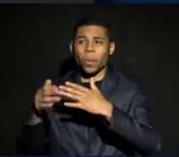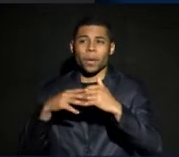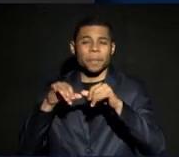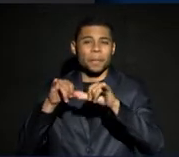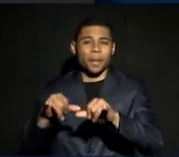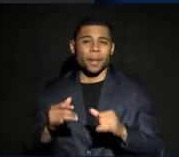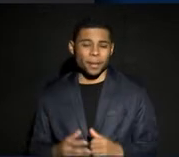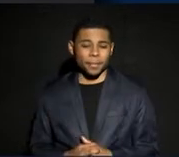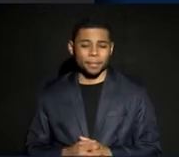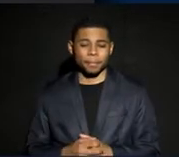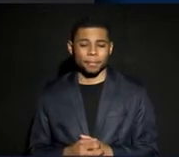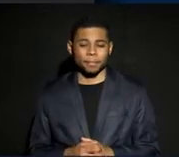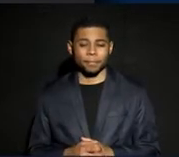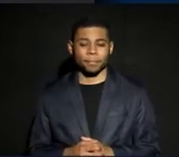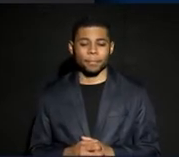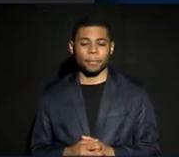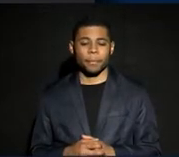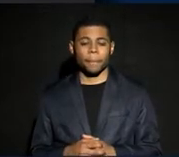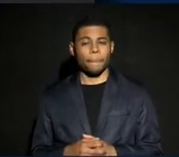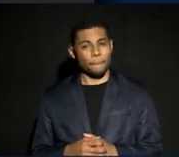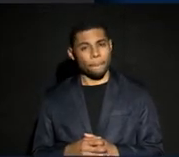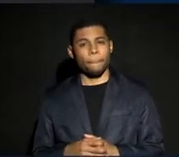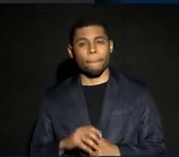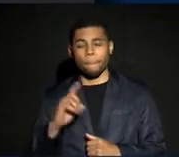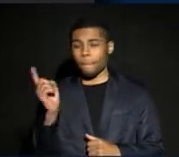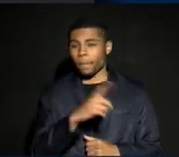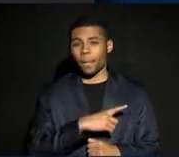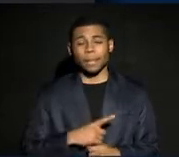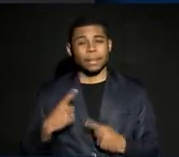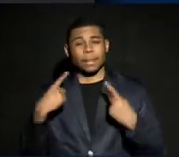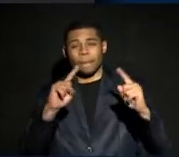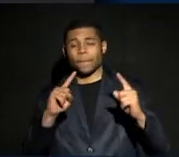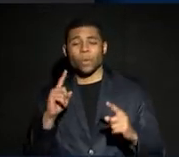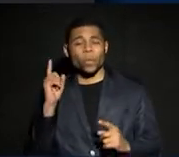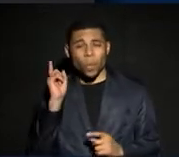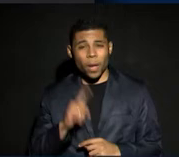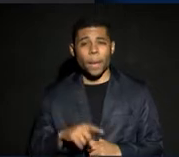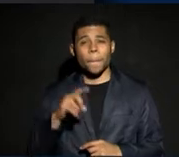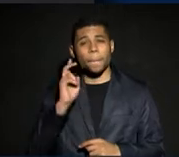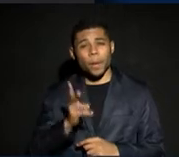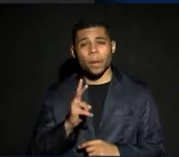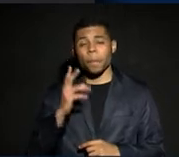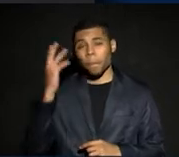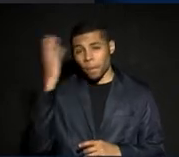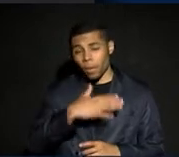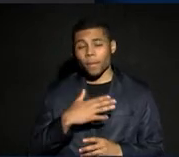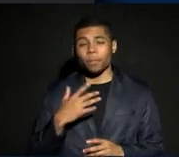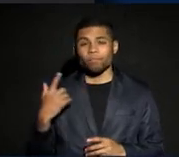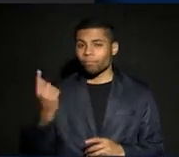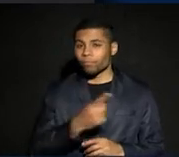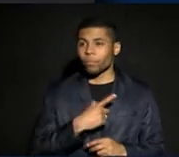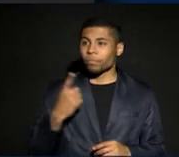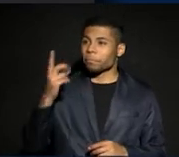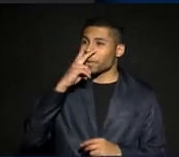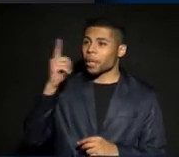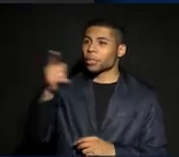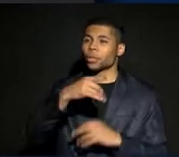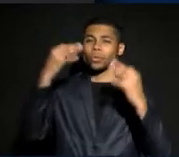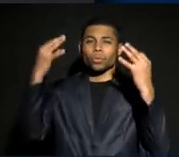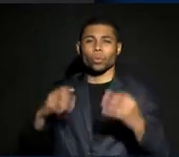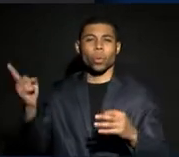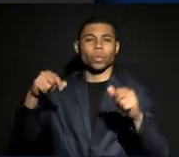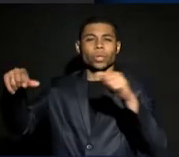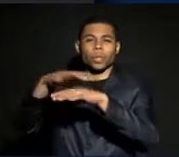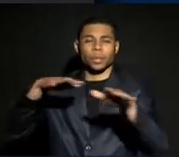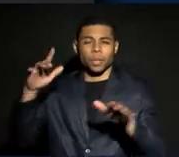mercado, supermercado do país. Então, nós temos um desafio, que é mostrar que é possível crescer com mais justiça social. E